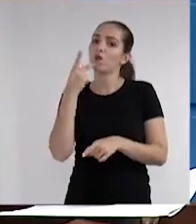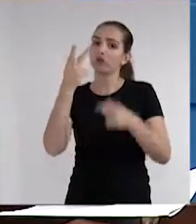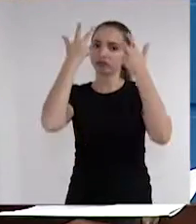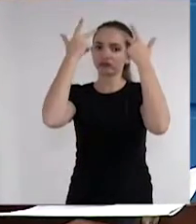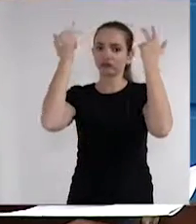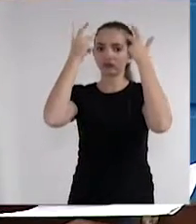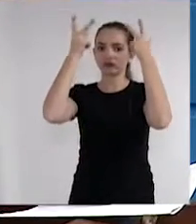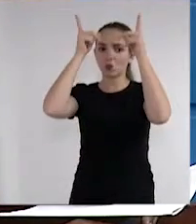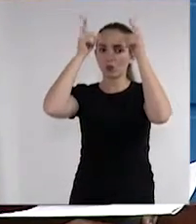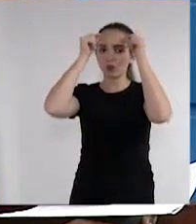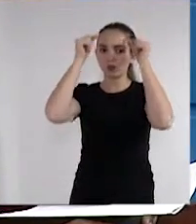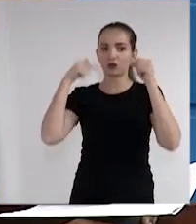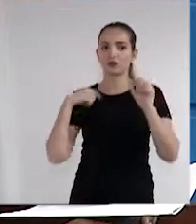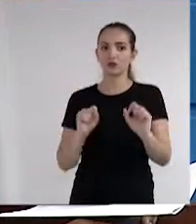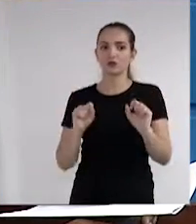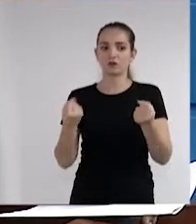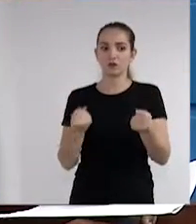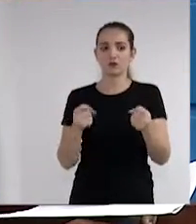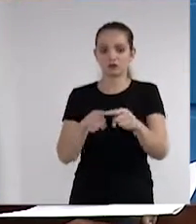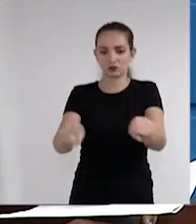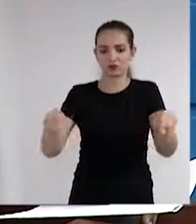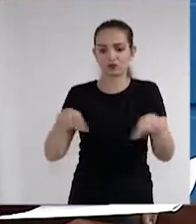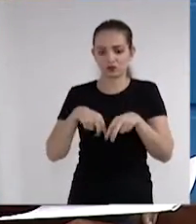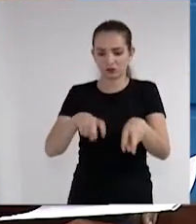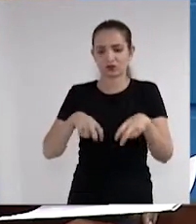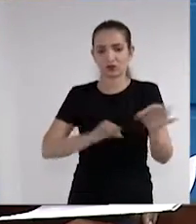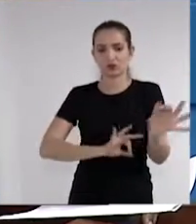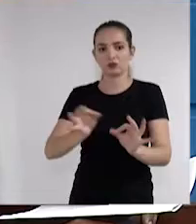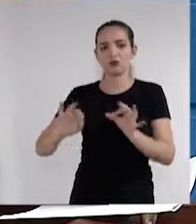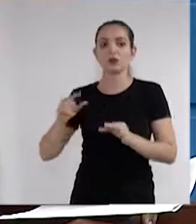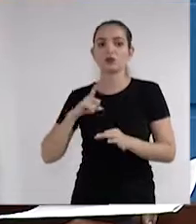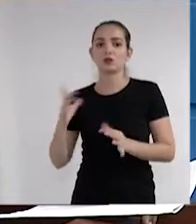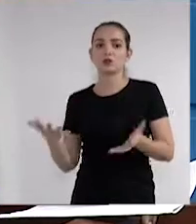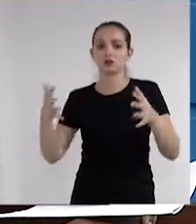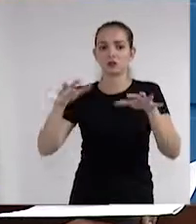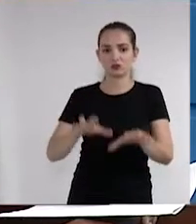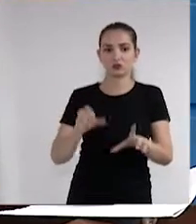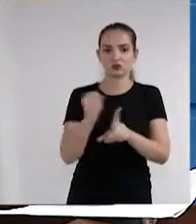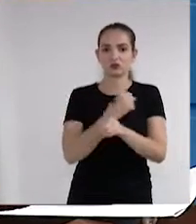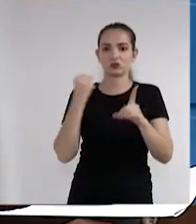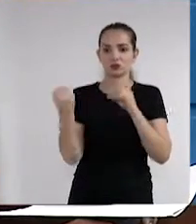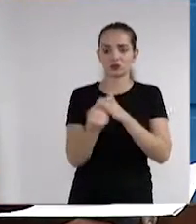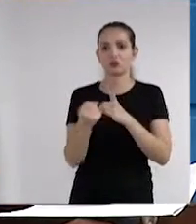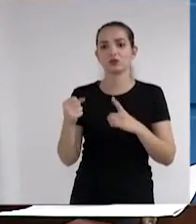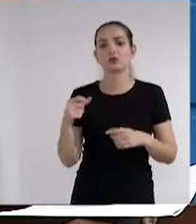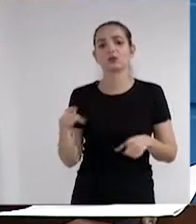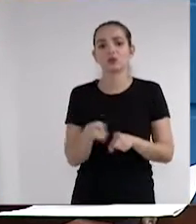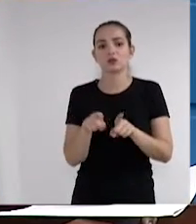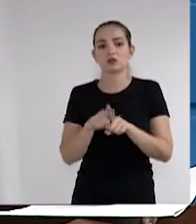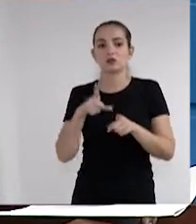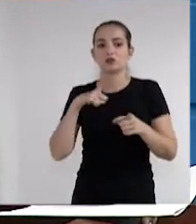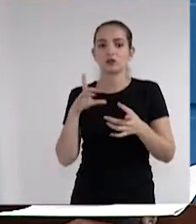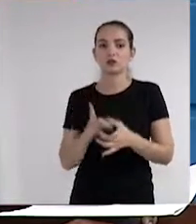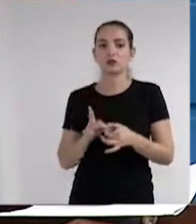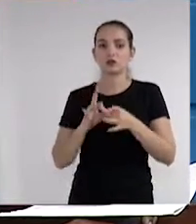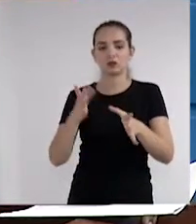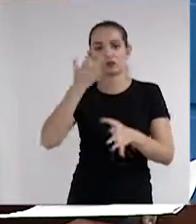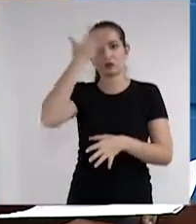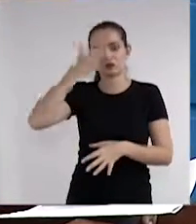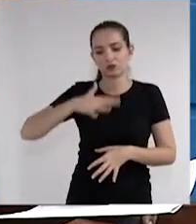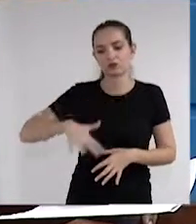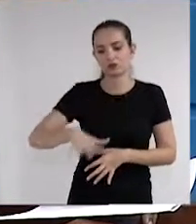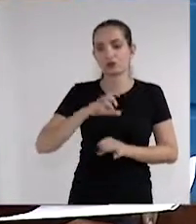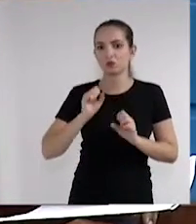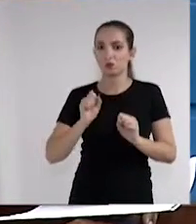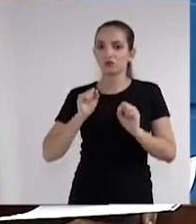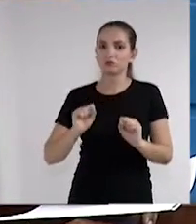muita tranquilidade que defendo a reforma agrária como uma forma de inclusão social, como uma forma de permitir que as pessoas possam